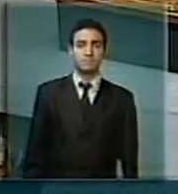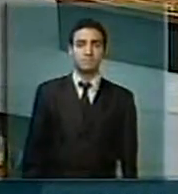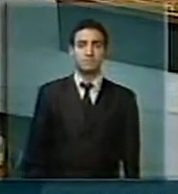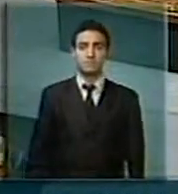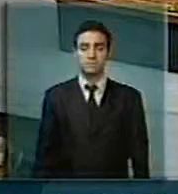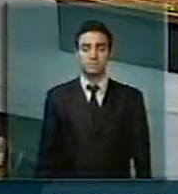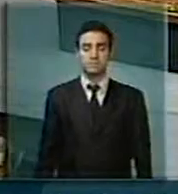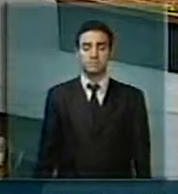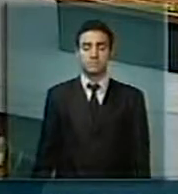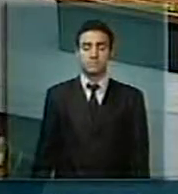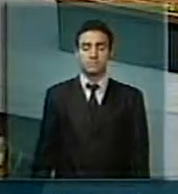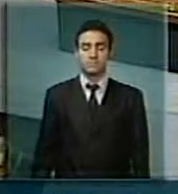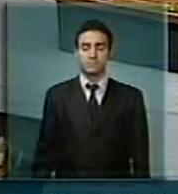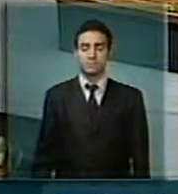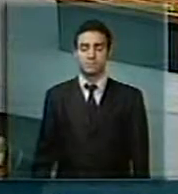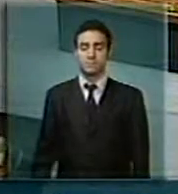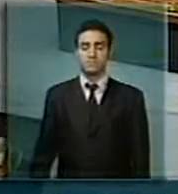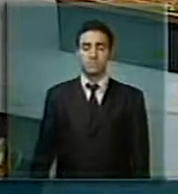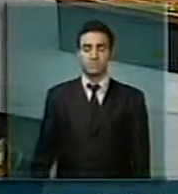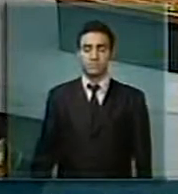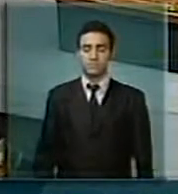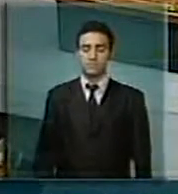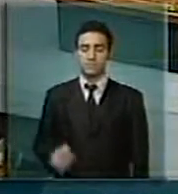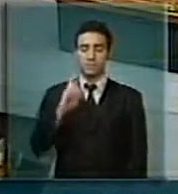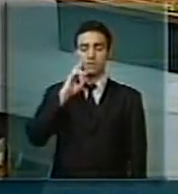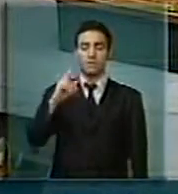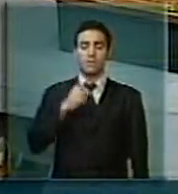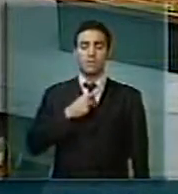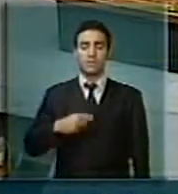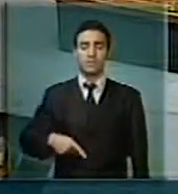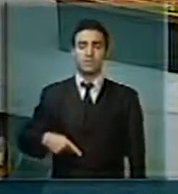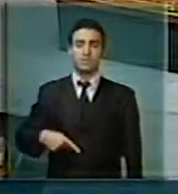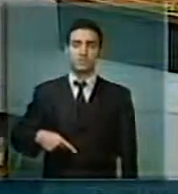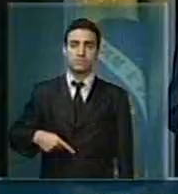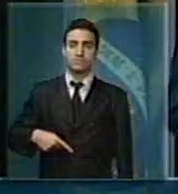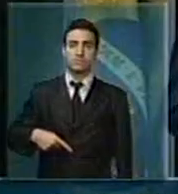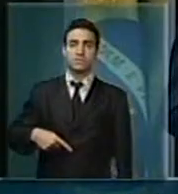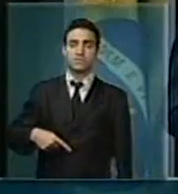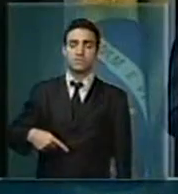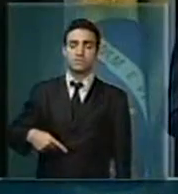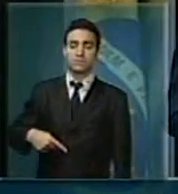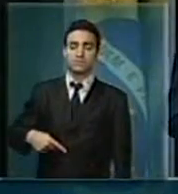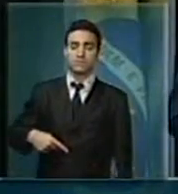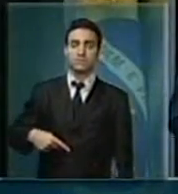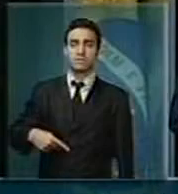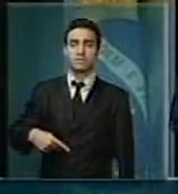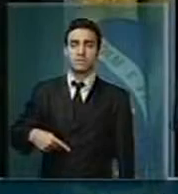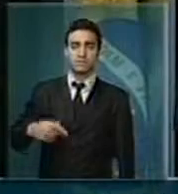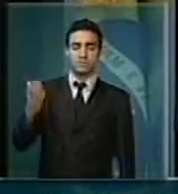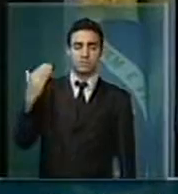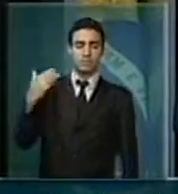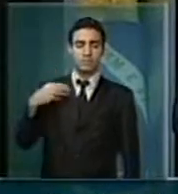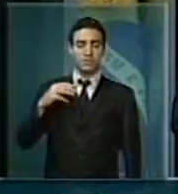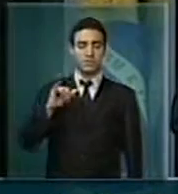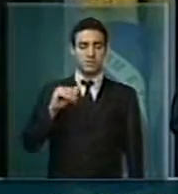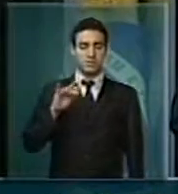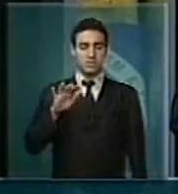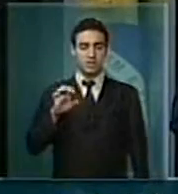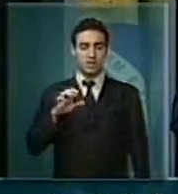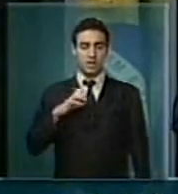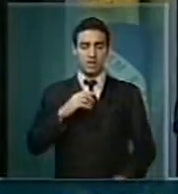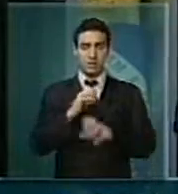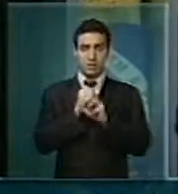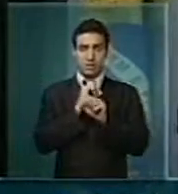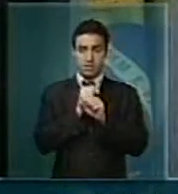Chegou depois de mim. Senhor presidente, nobres colegas, o último censo do IBGE apontou